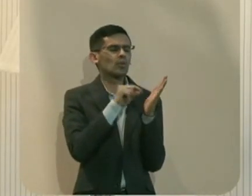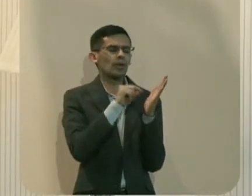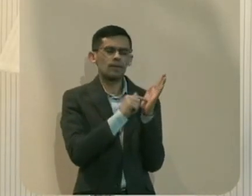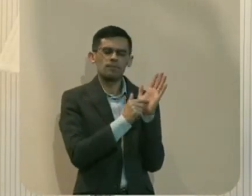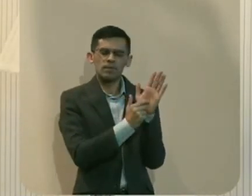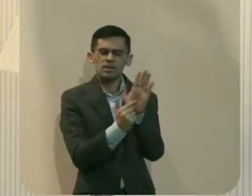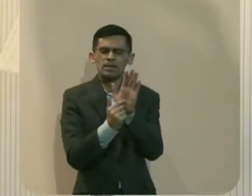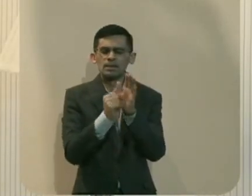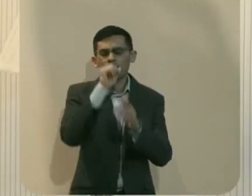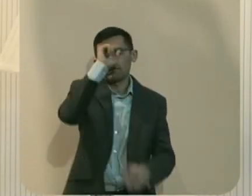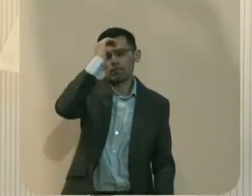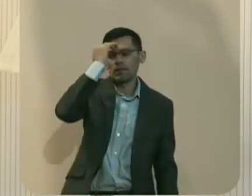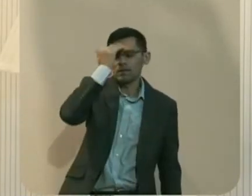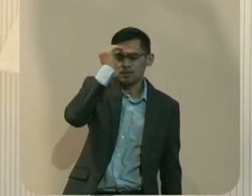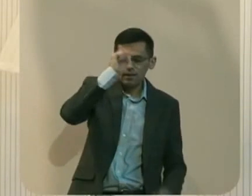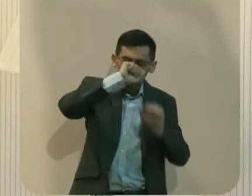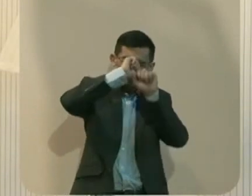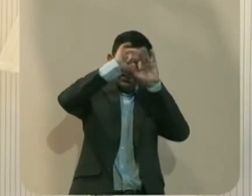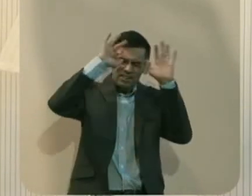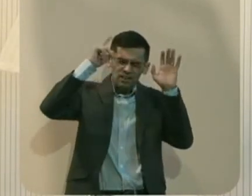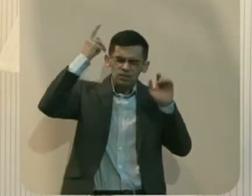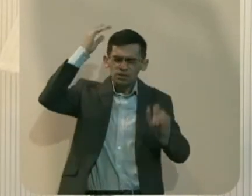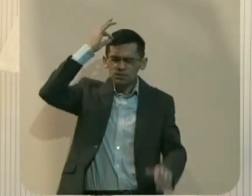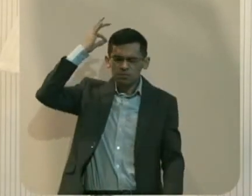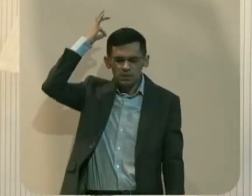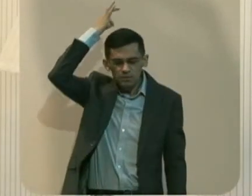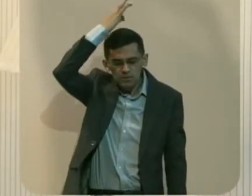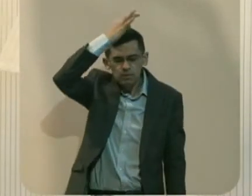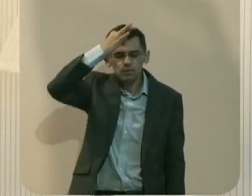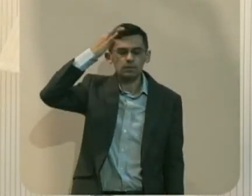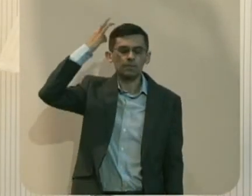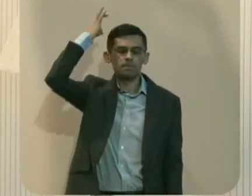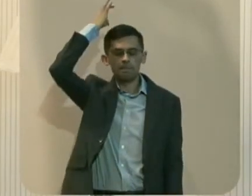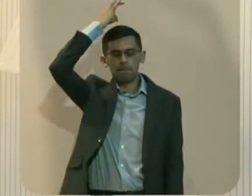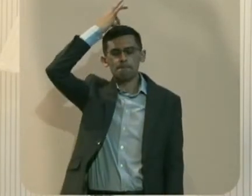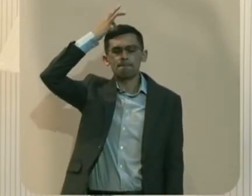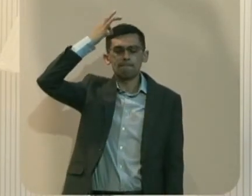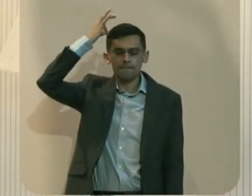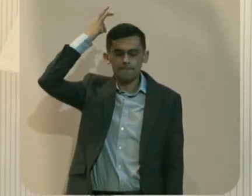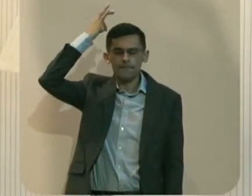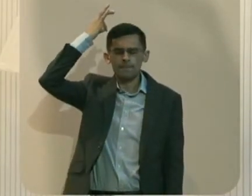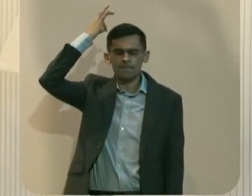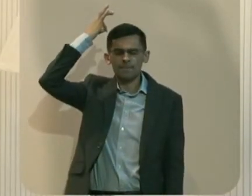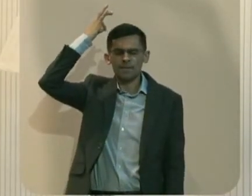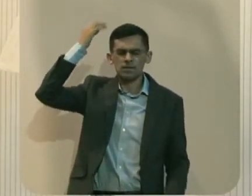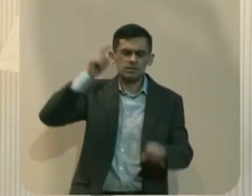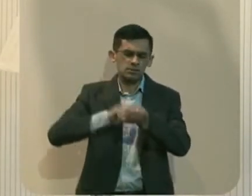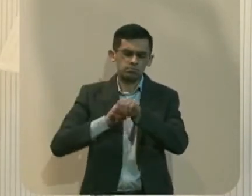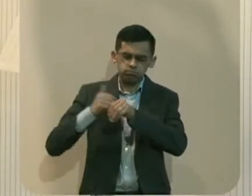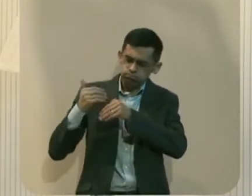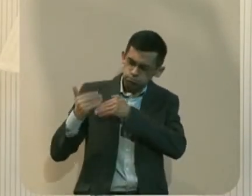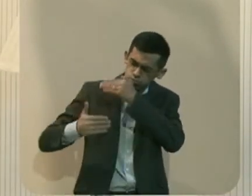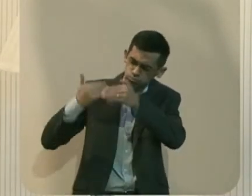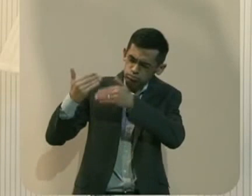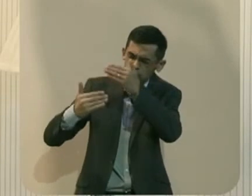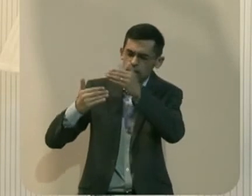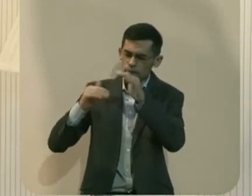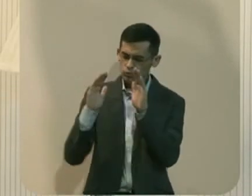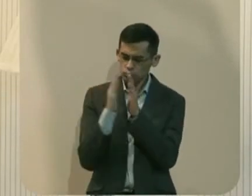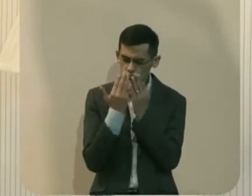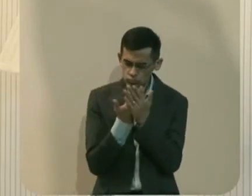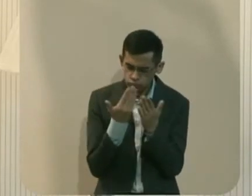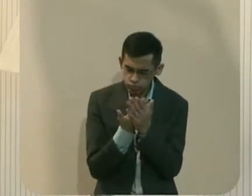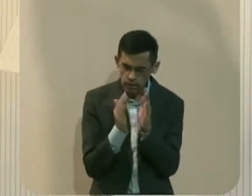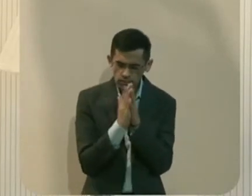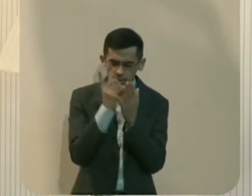ser entendida pela iluminação do Teu Espírito. E quando eles estiverem nesse processo de estudo da